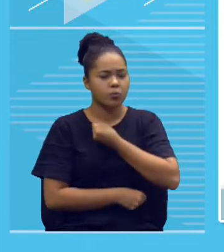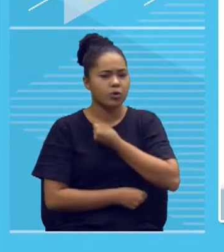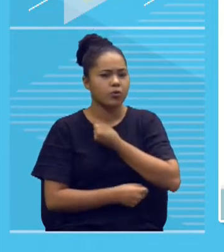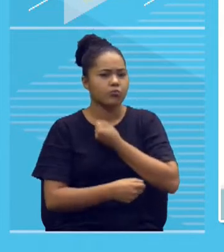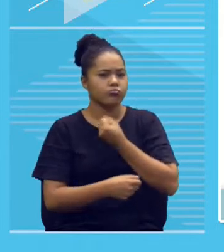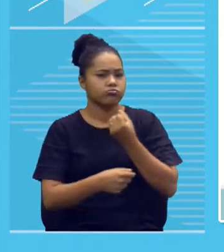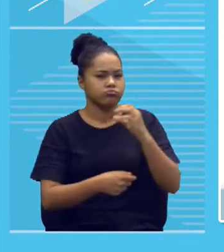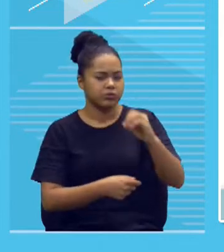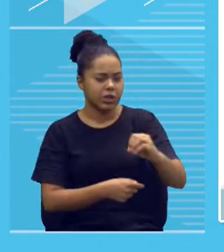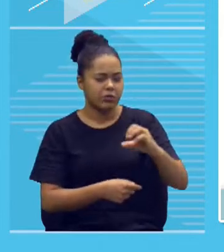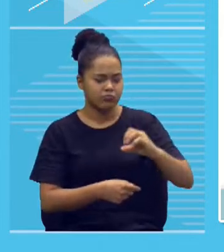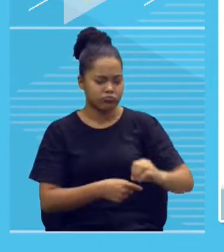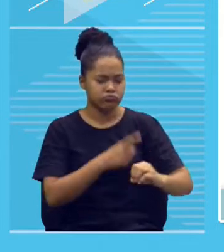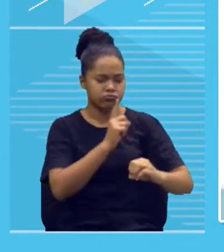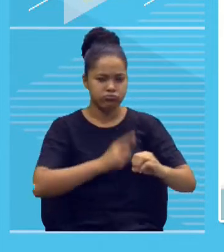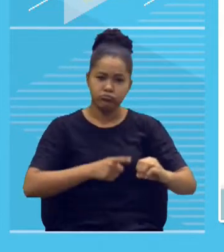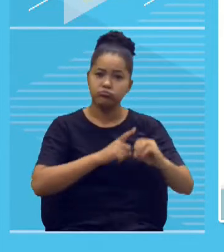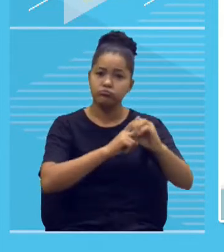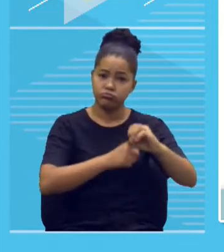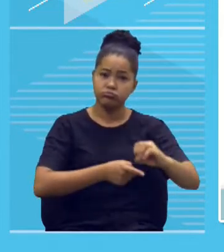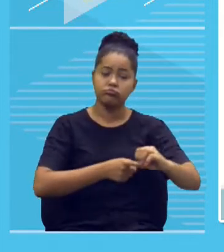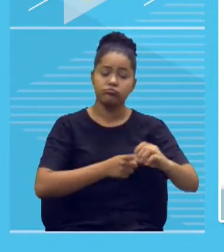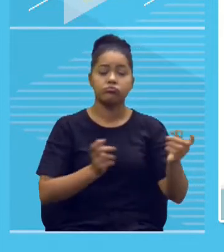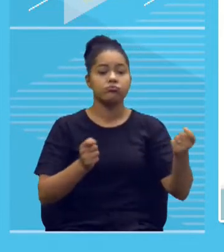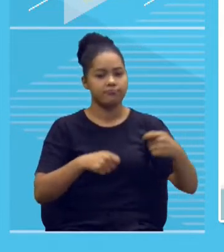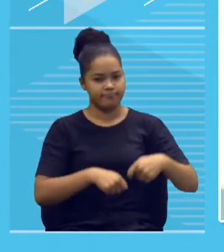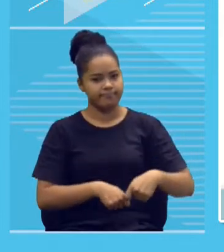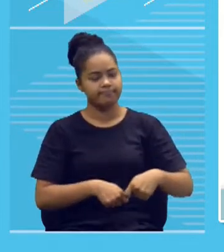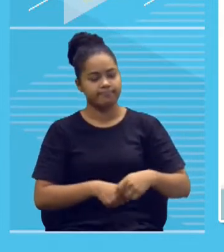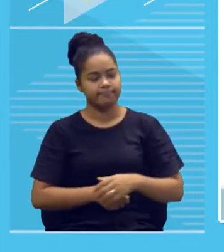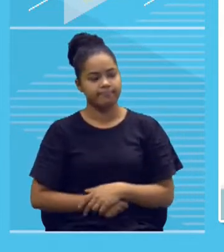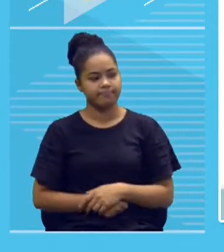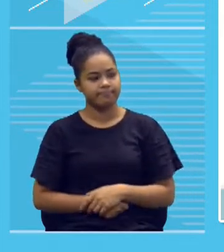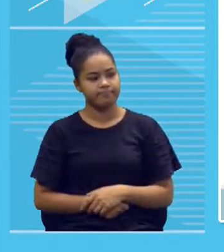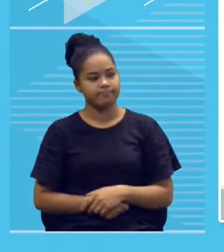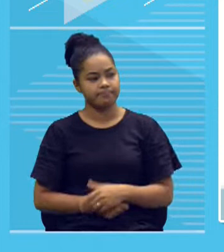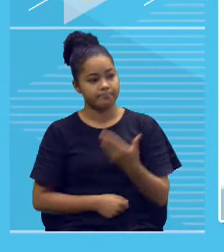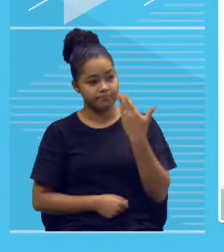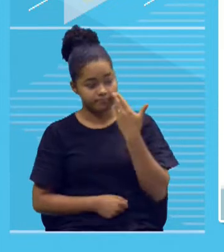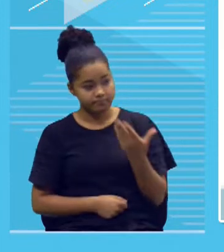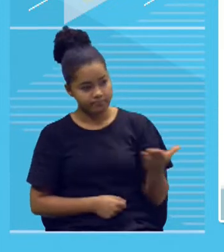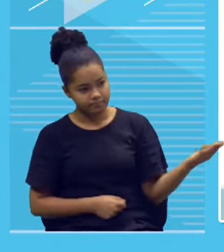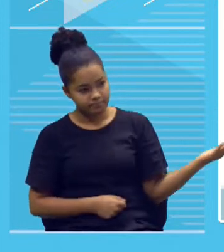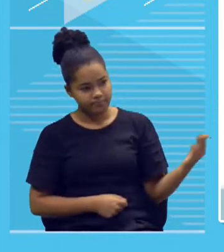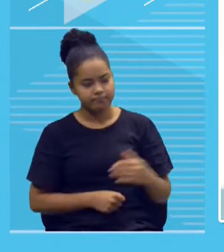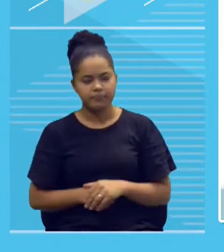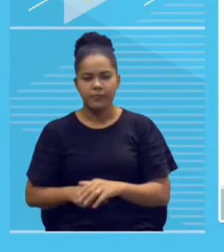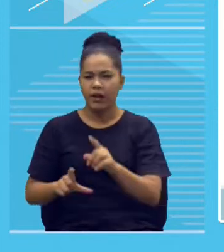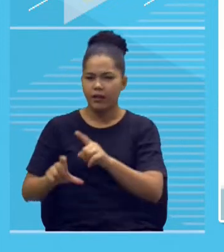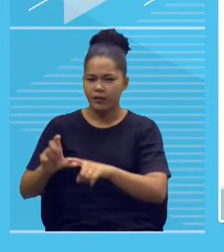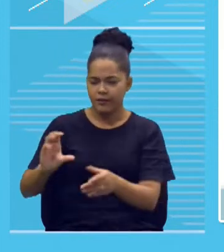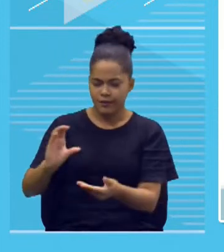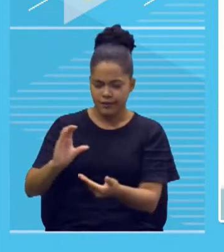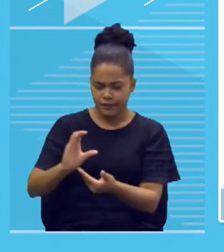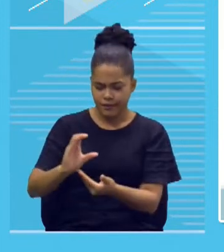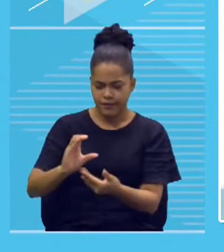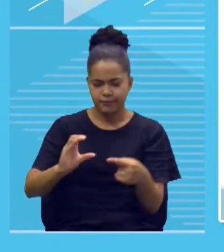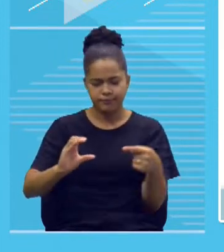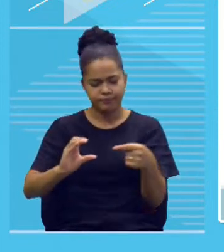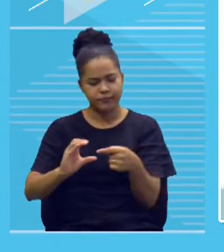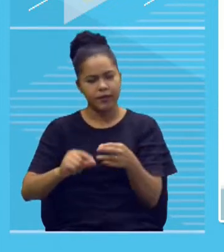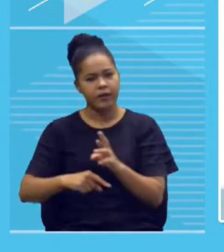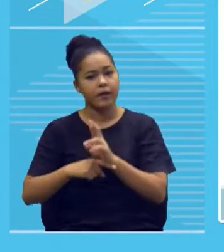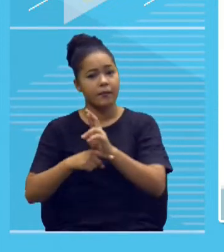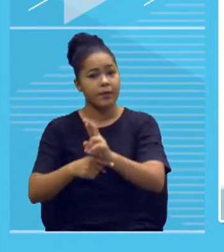Professor juros é igual a City sobre sem onde Professor o Sesinho a letrinhas e ele vai